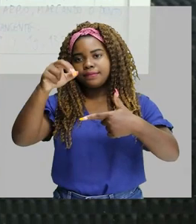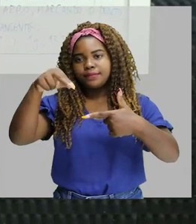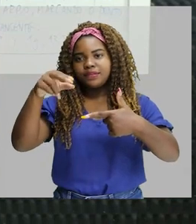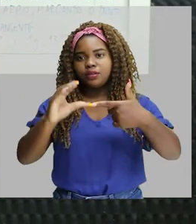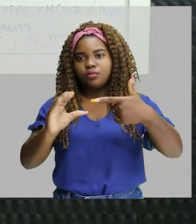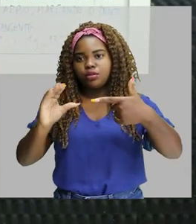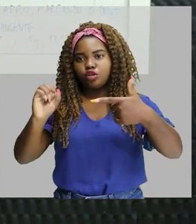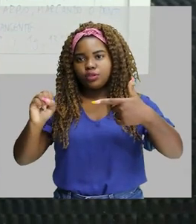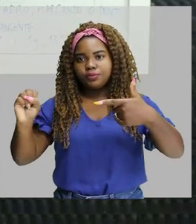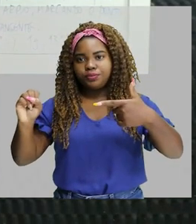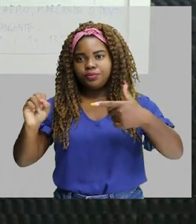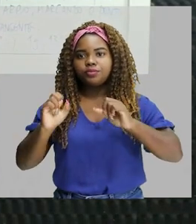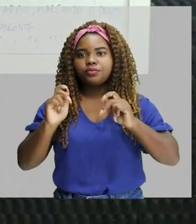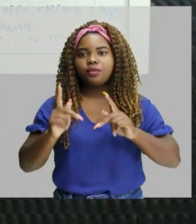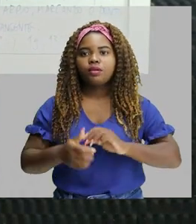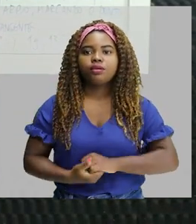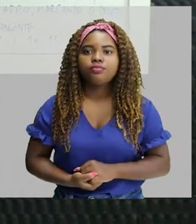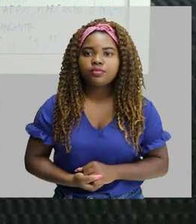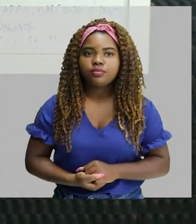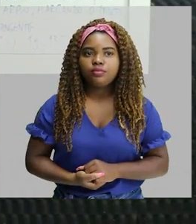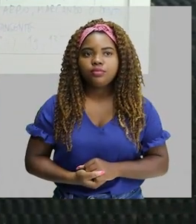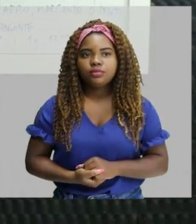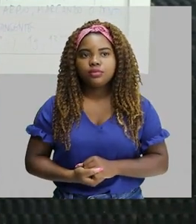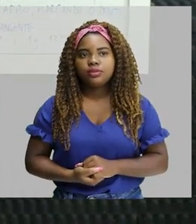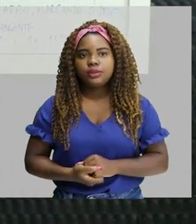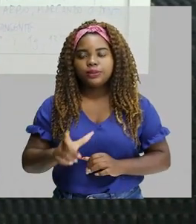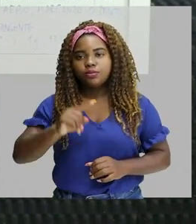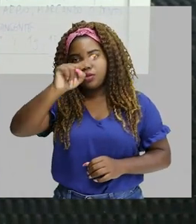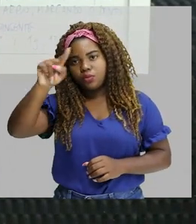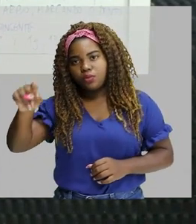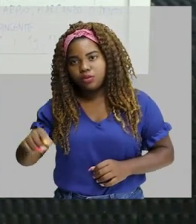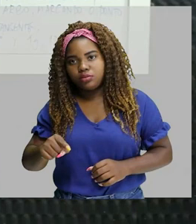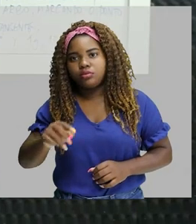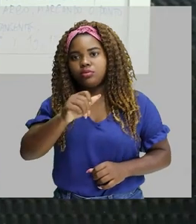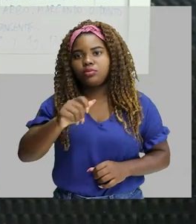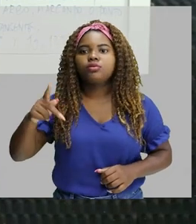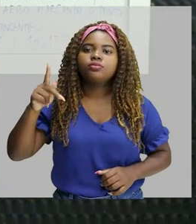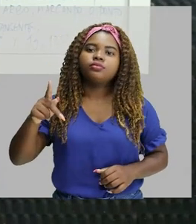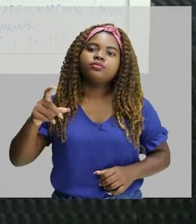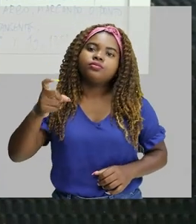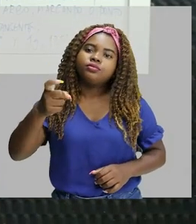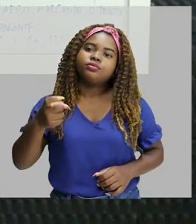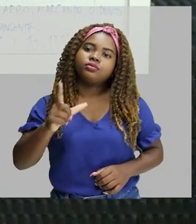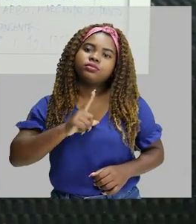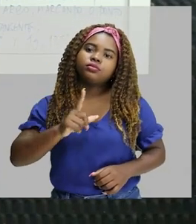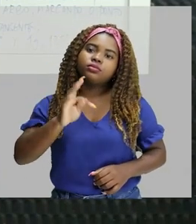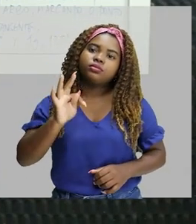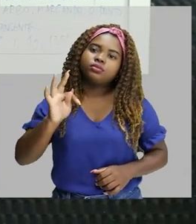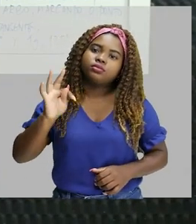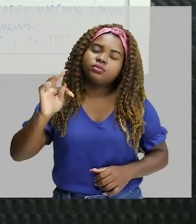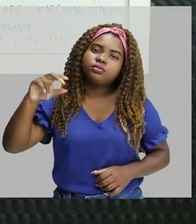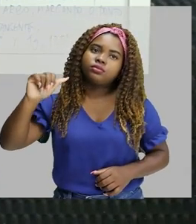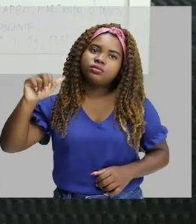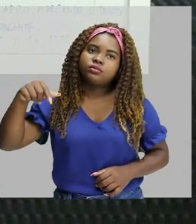cosseno então considerando um arco a p de medida x temos que a tangente de x é